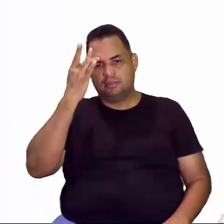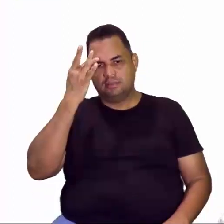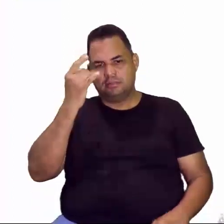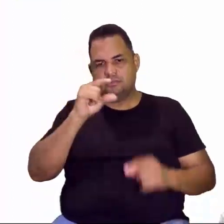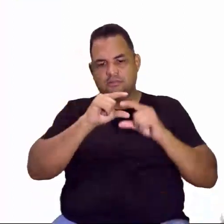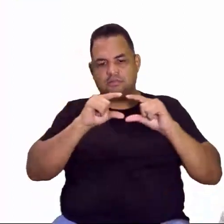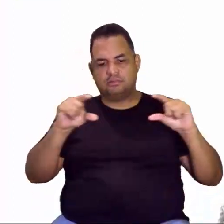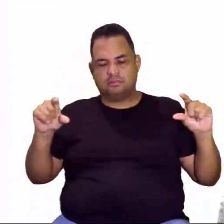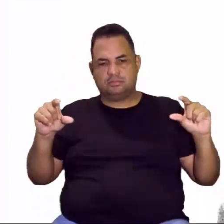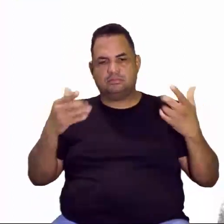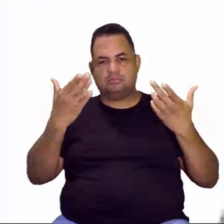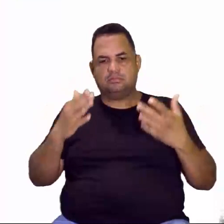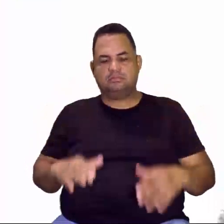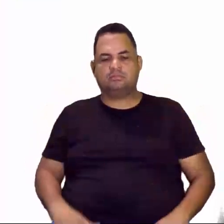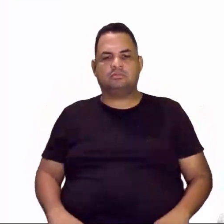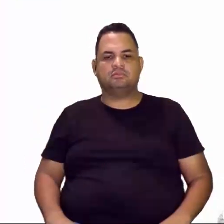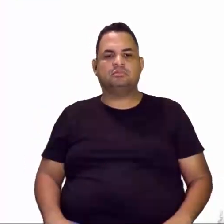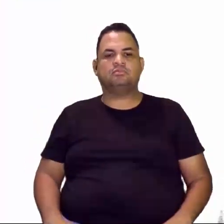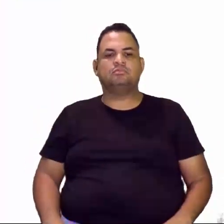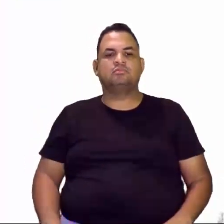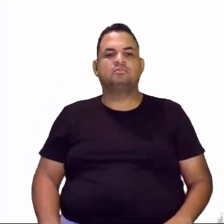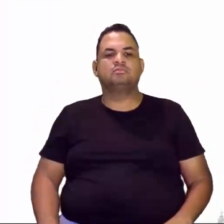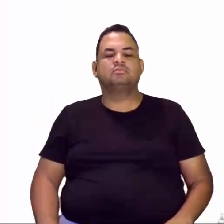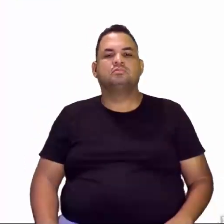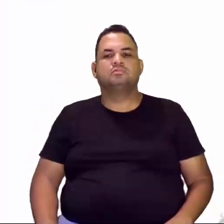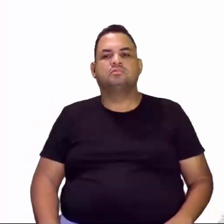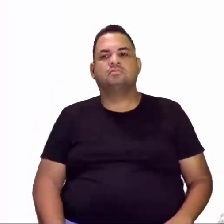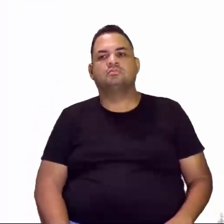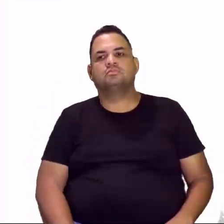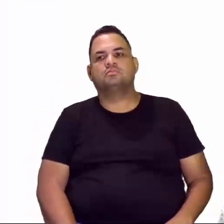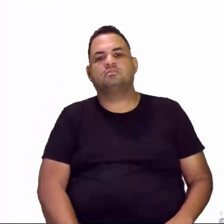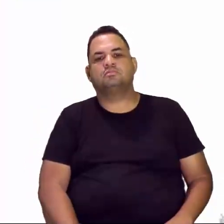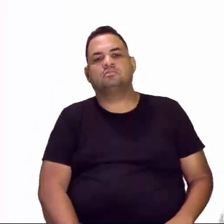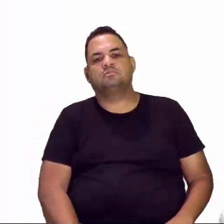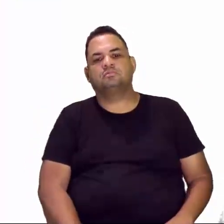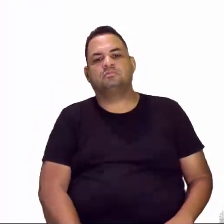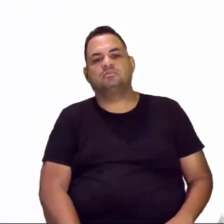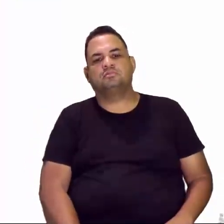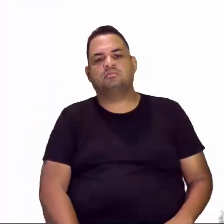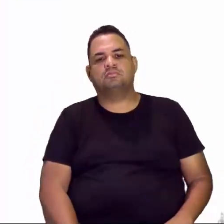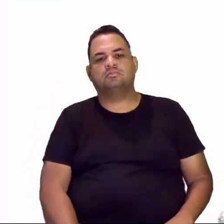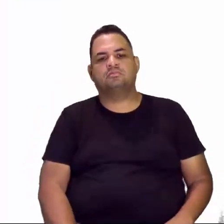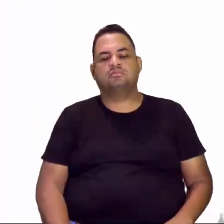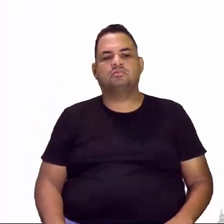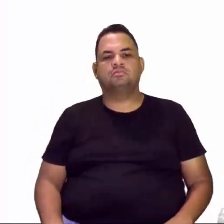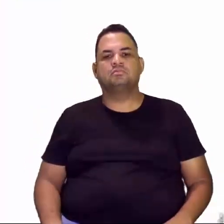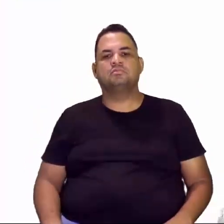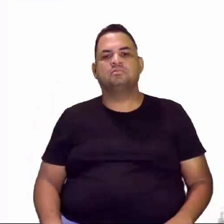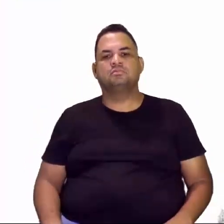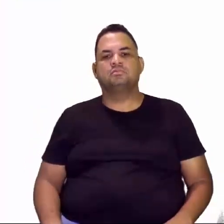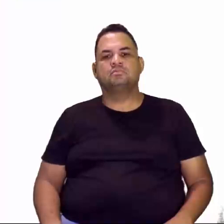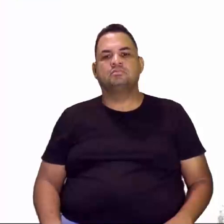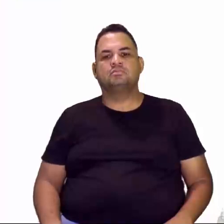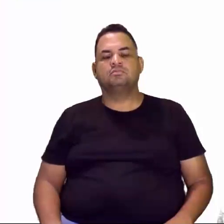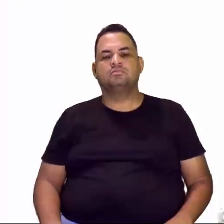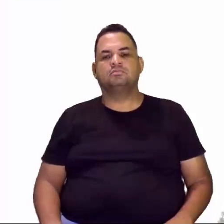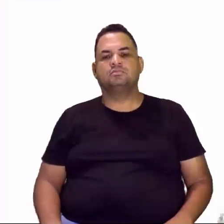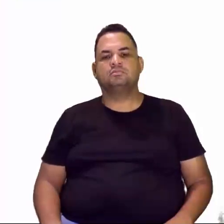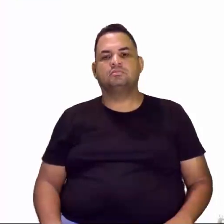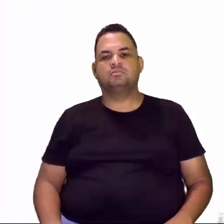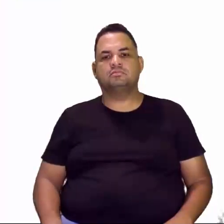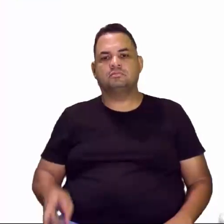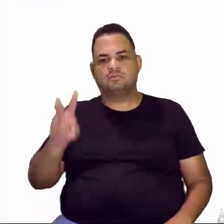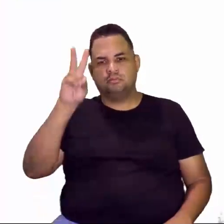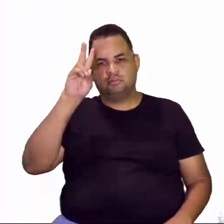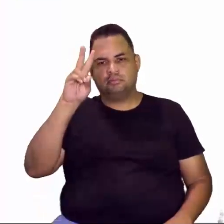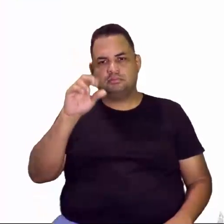de magnésio. Então, ó, MgCl2. E o sulfato de magnésio? Lembra lá